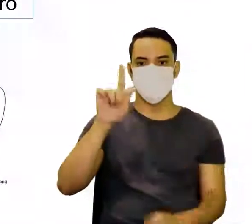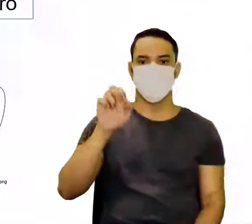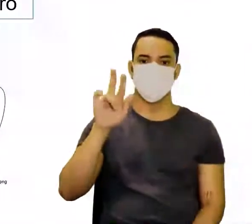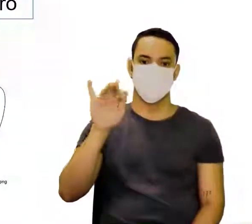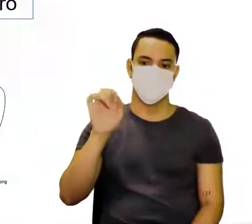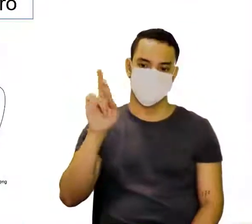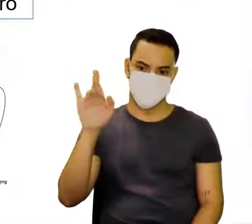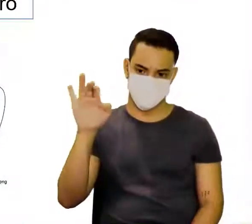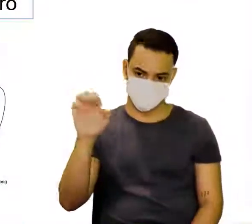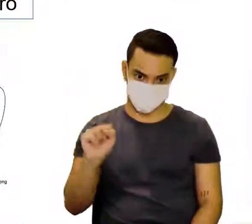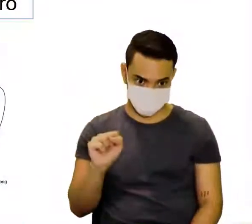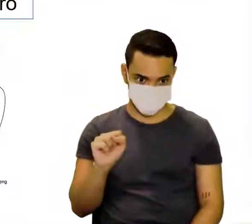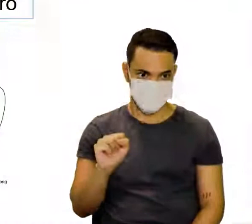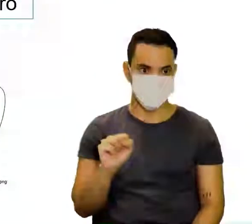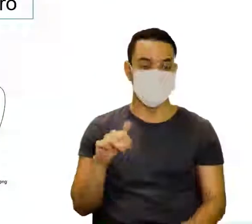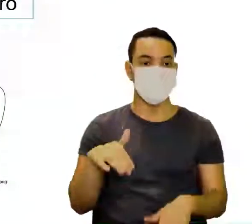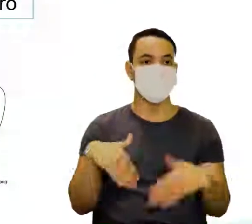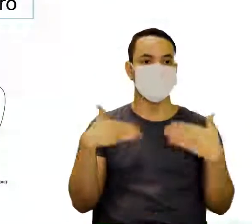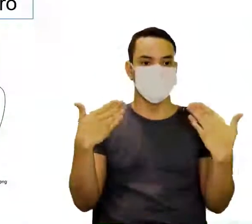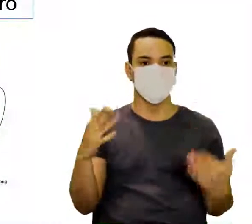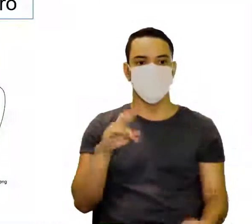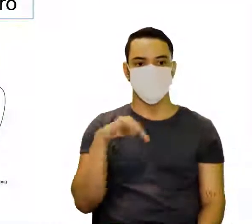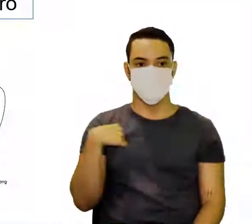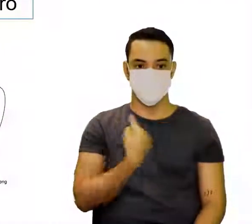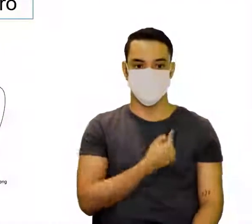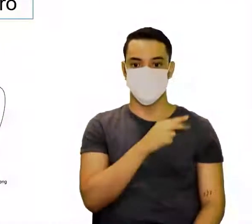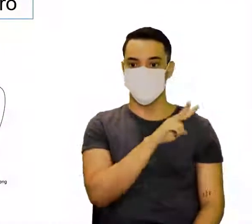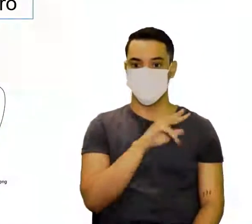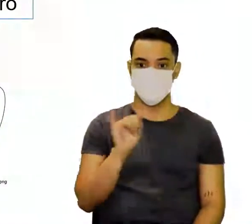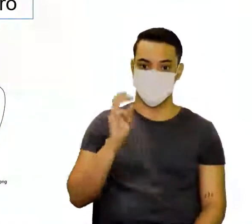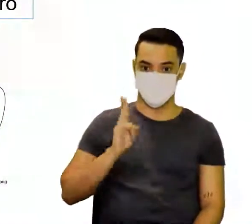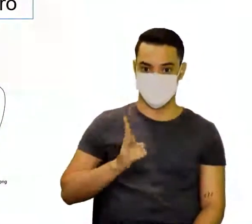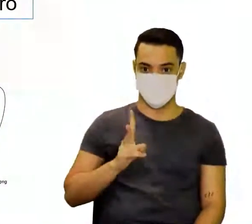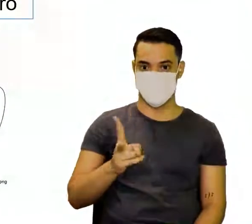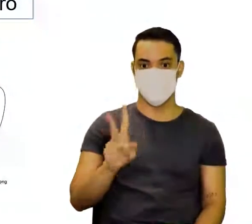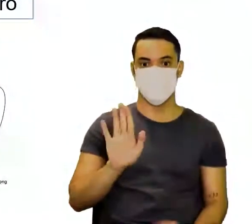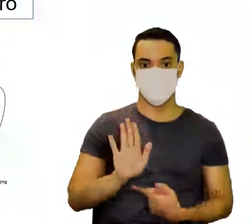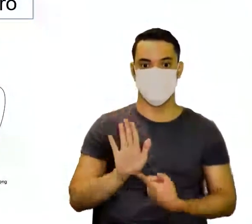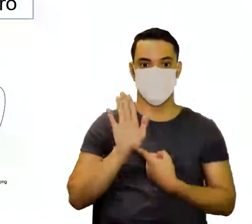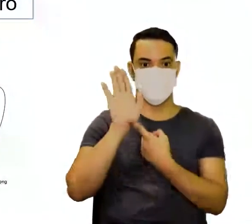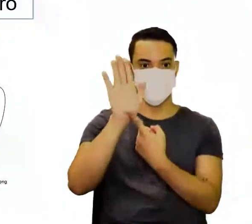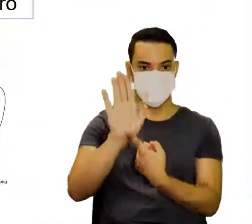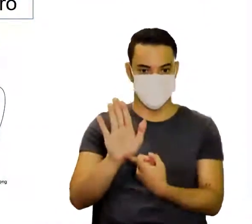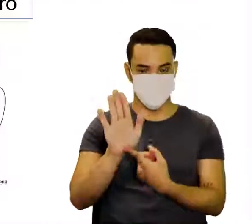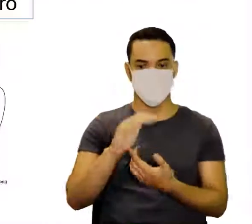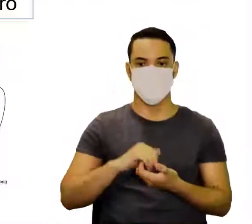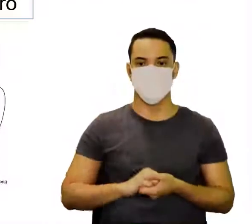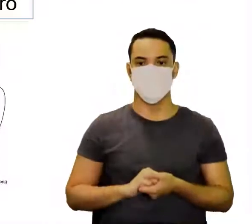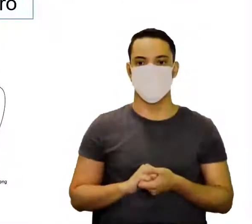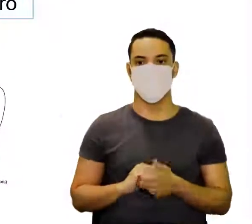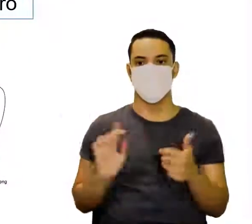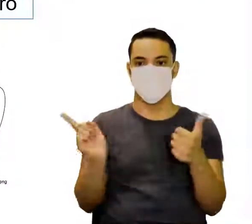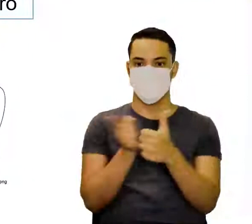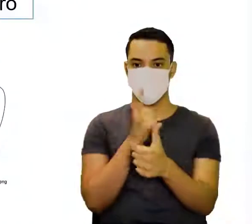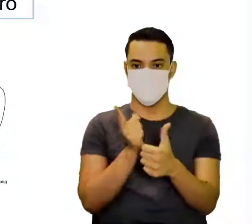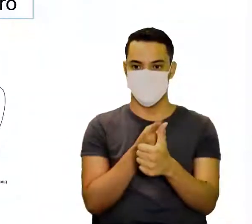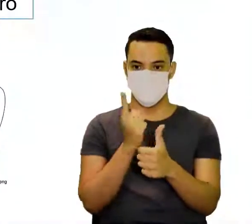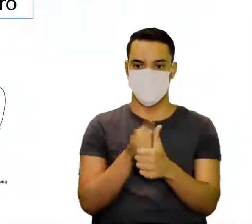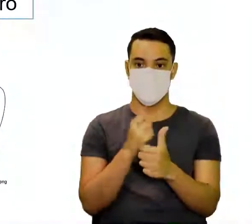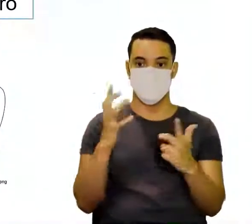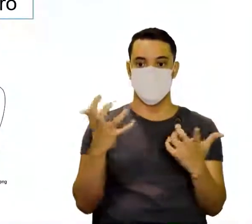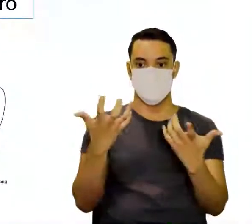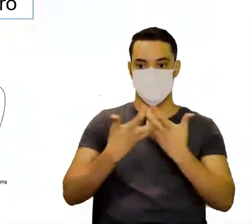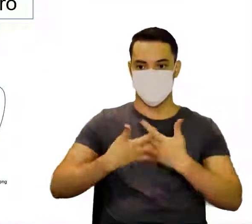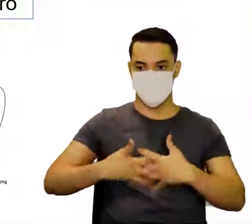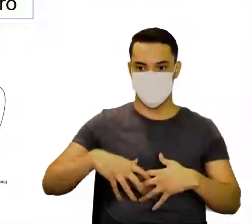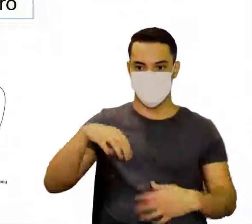nós temos, né? E aqui a gente vai continuar com as aplicações. Vamos lá, o primeiro, gerador